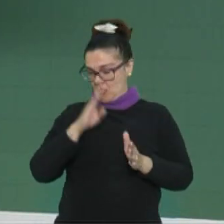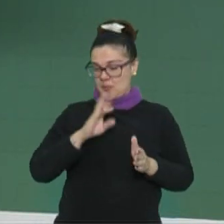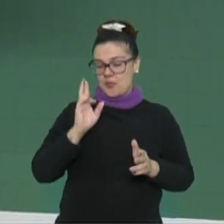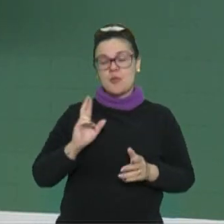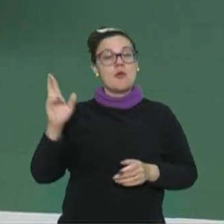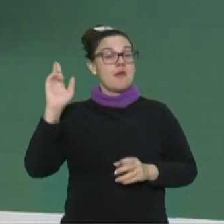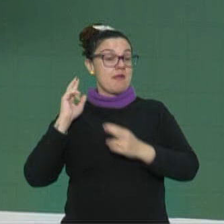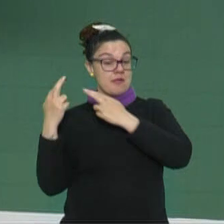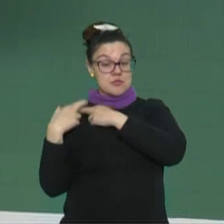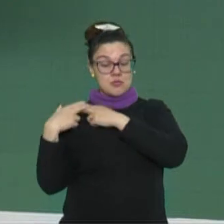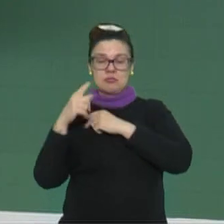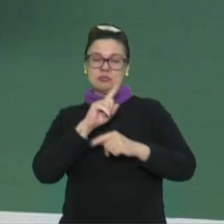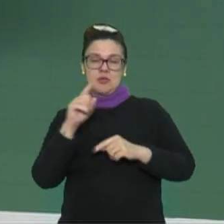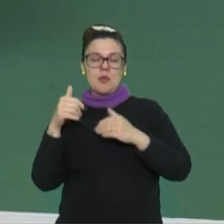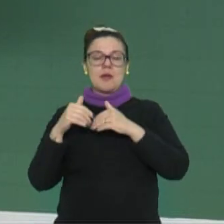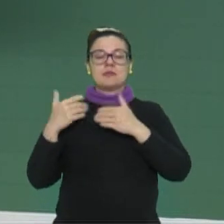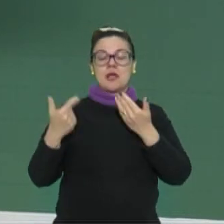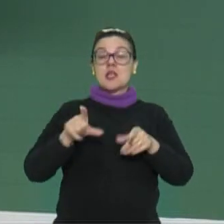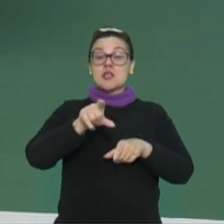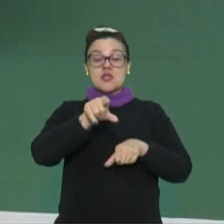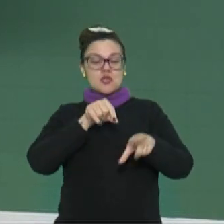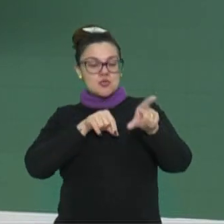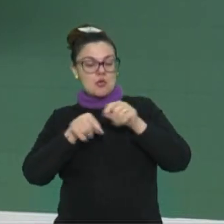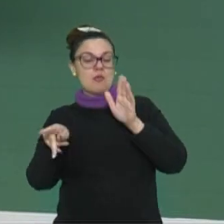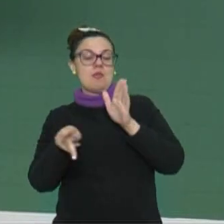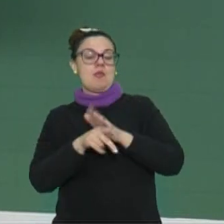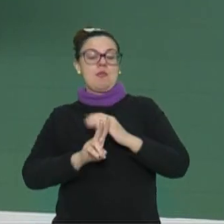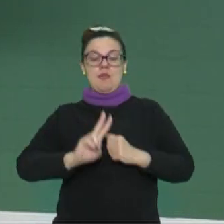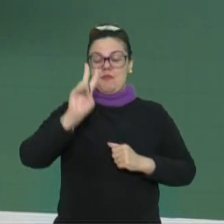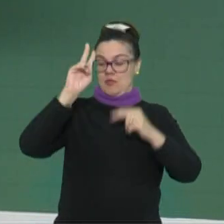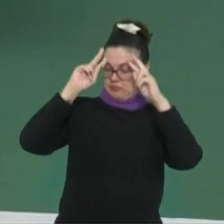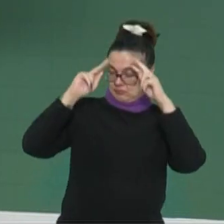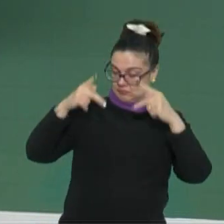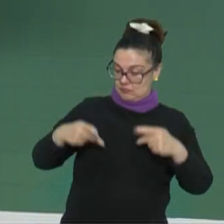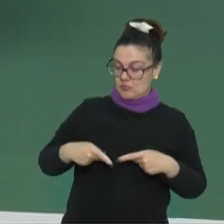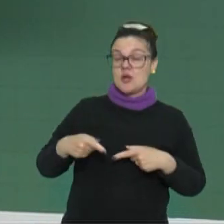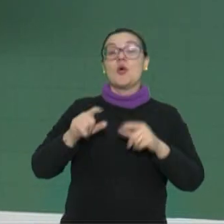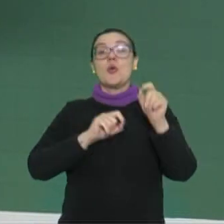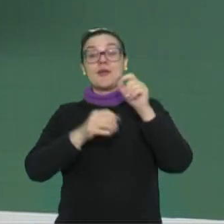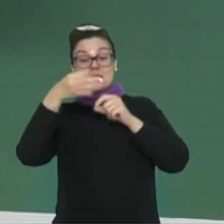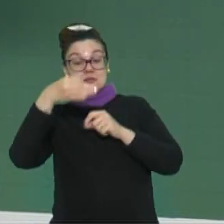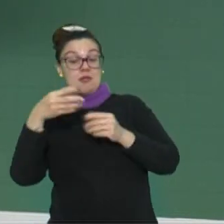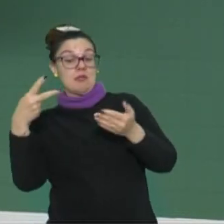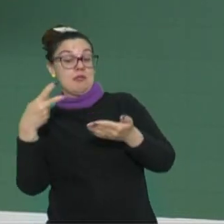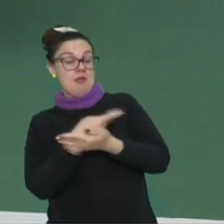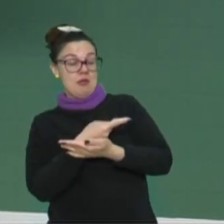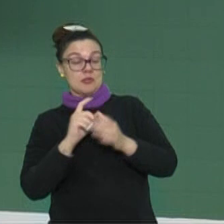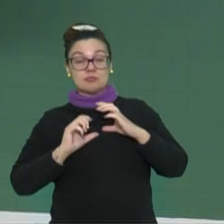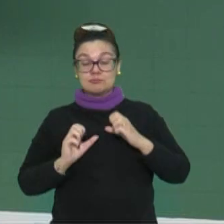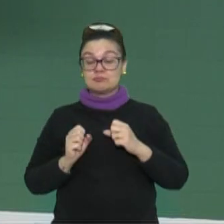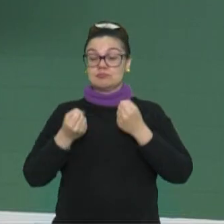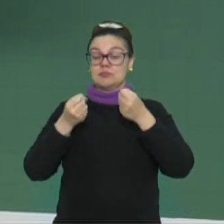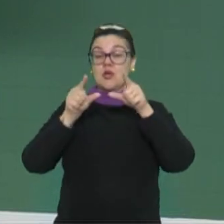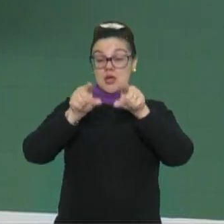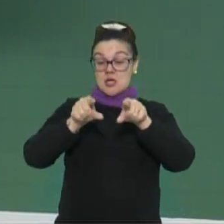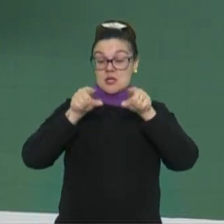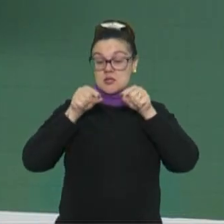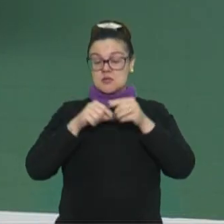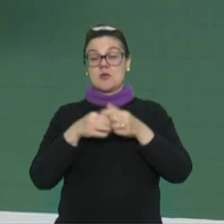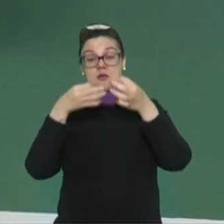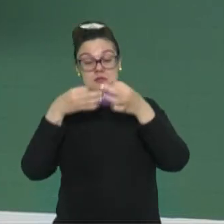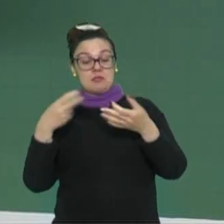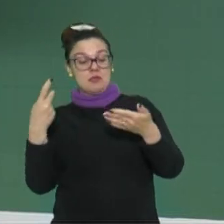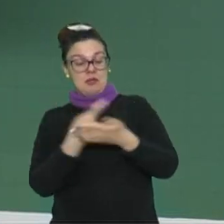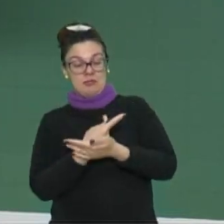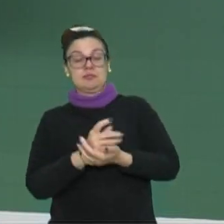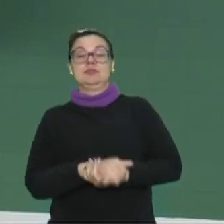mas principalmente por decidir sobre os valores morais, sobre aquilo que deve ser certo e errado. Ele tem o poder de decisão do certo e errado e